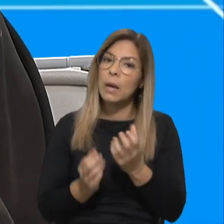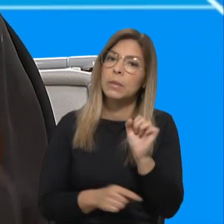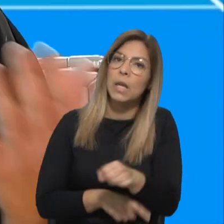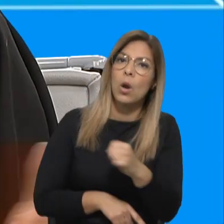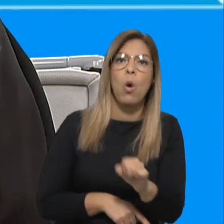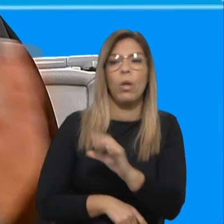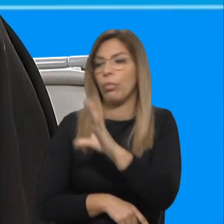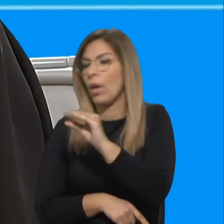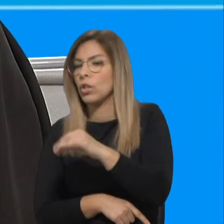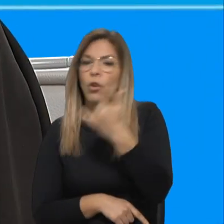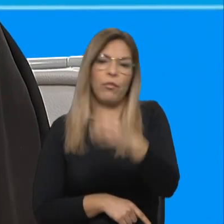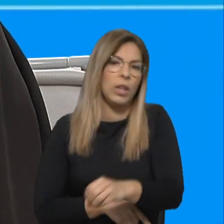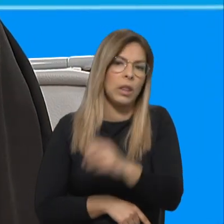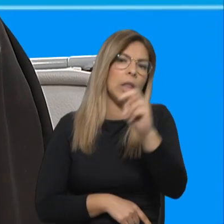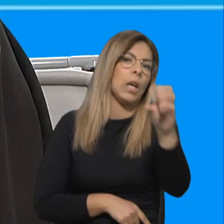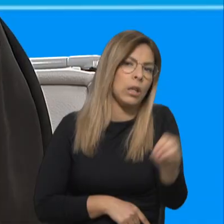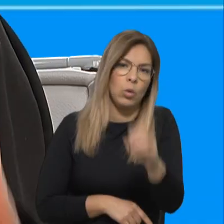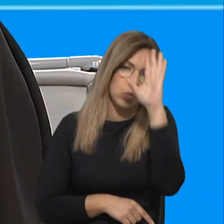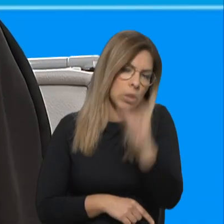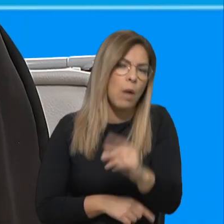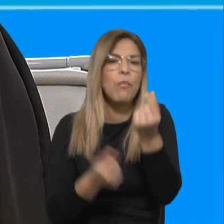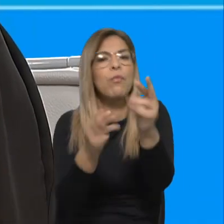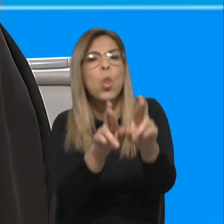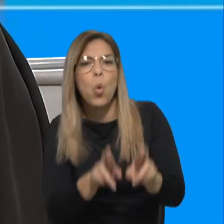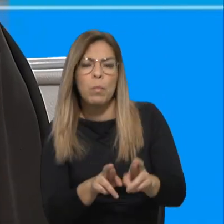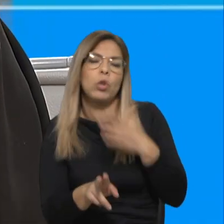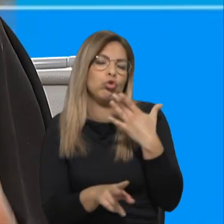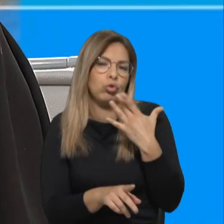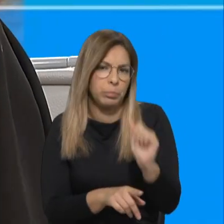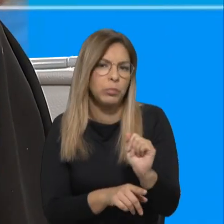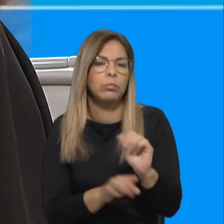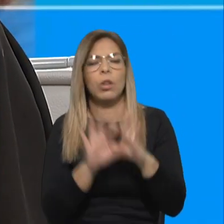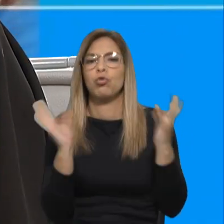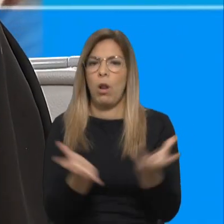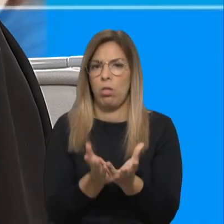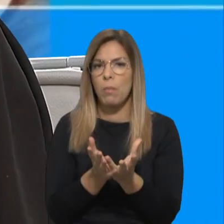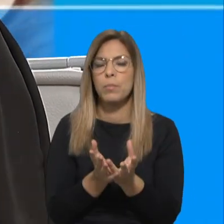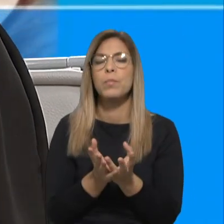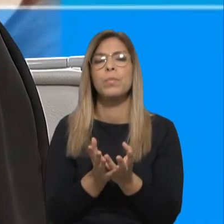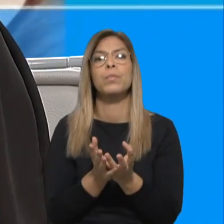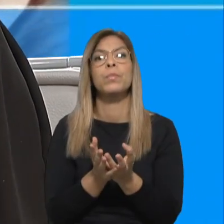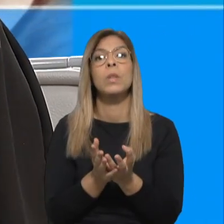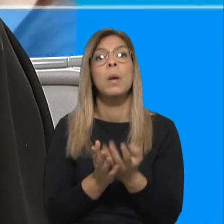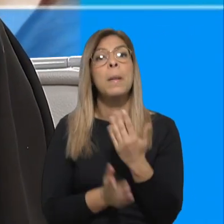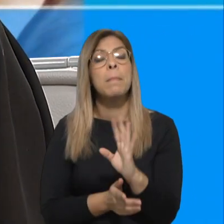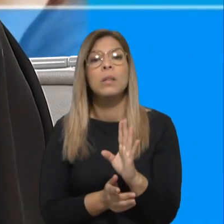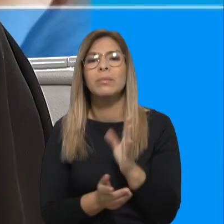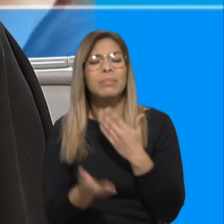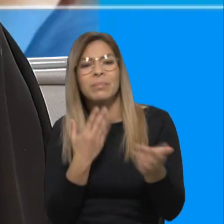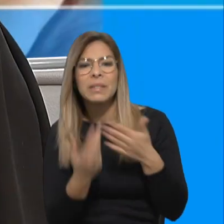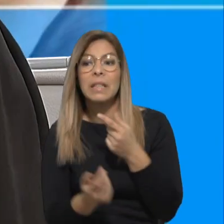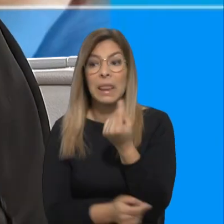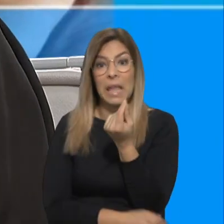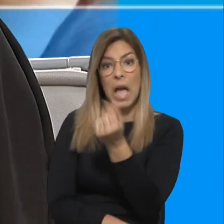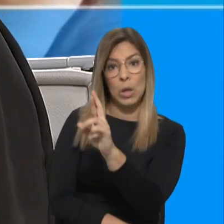10 ou 20 ou 30, ninguém sabe neste momento o valor, estamos aqui só a falar em números assim de forma aleatória, mas independentemente desse